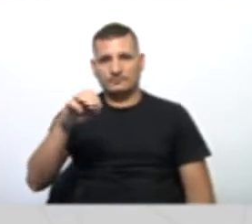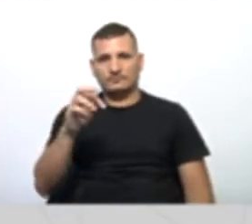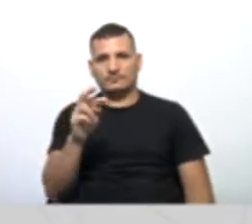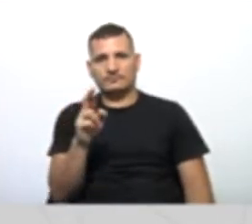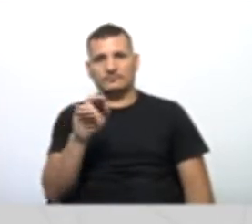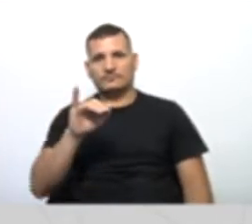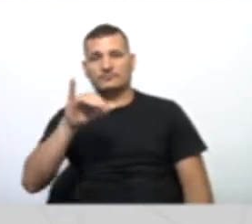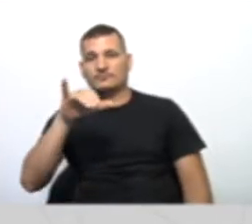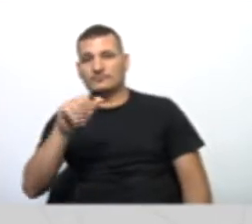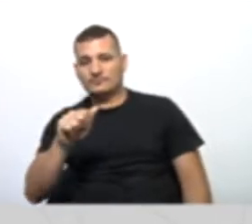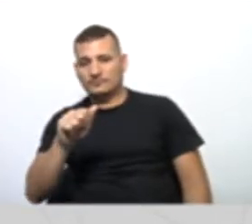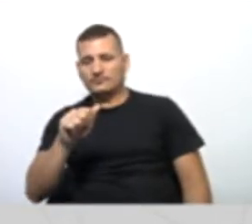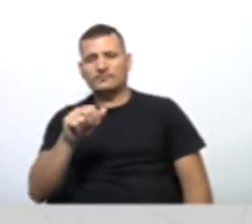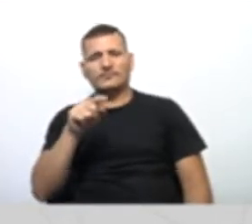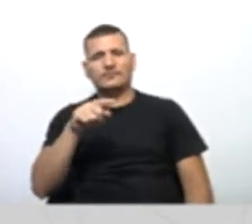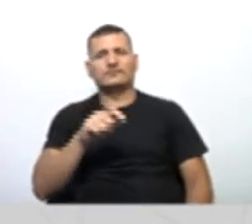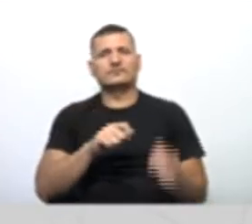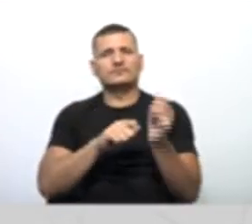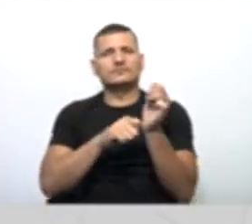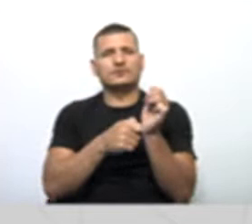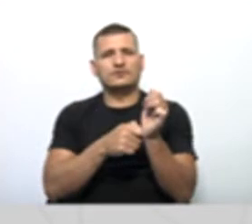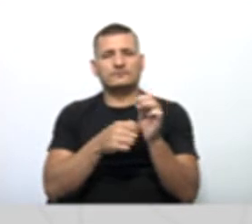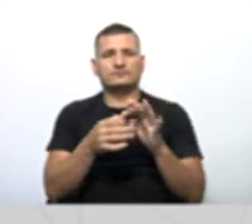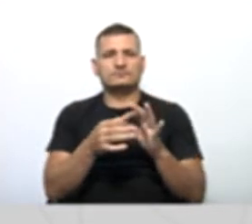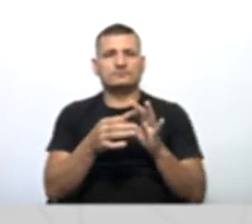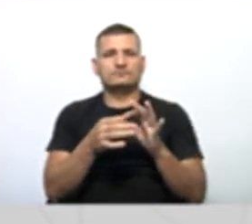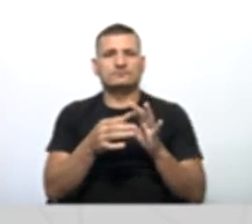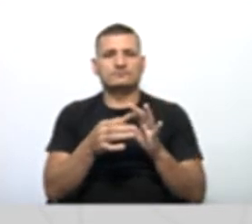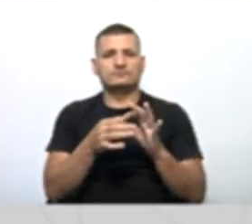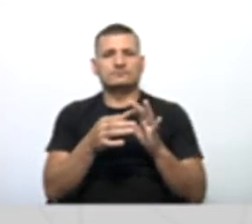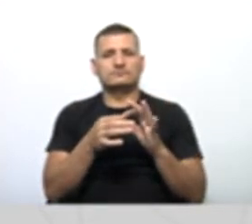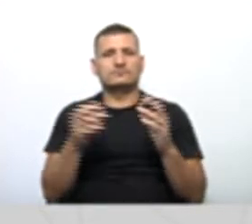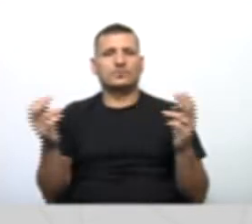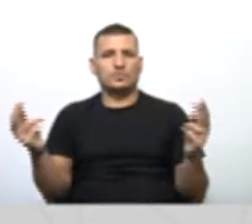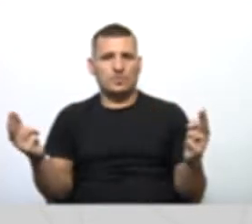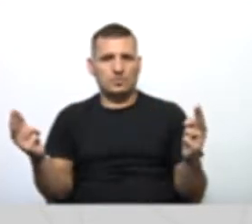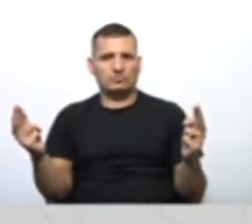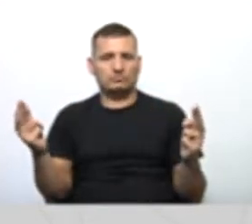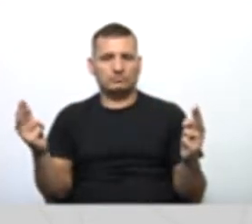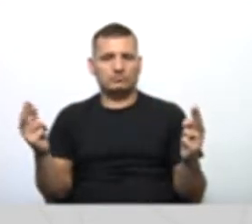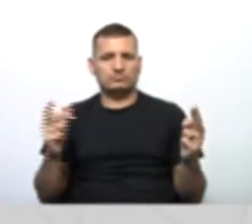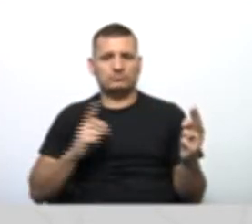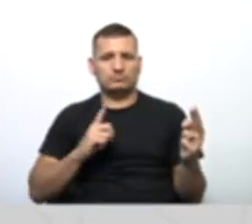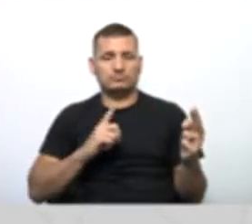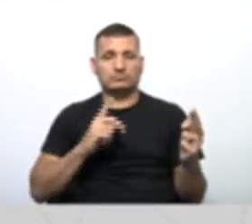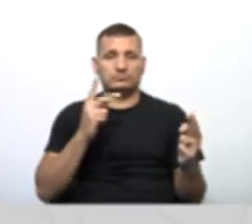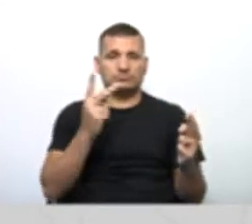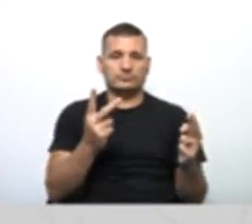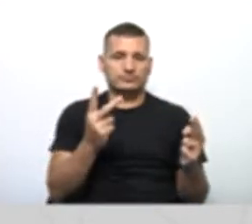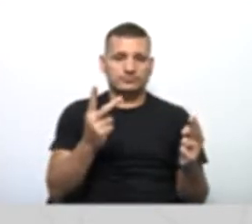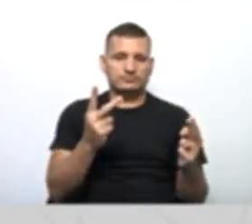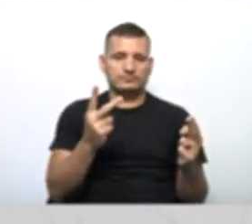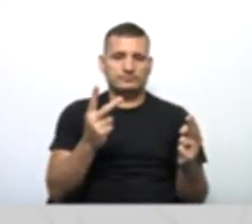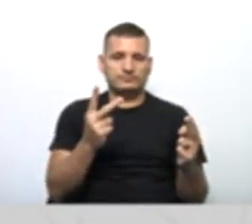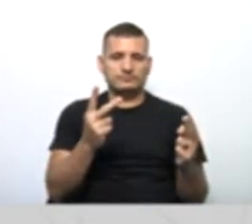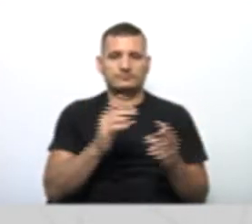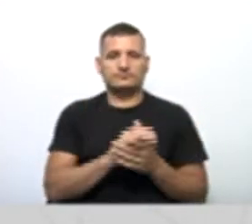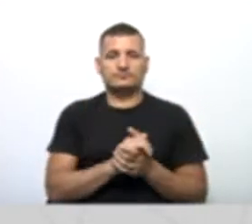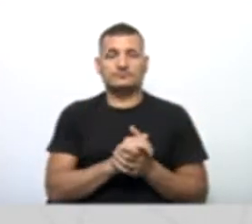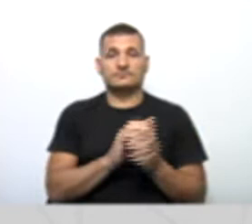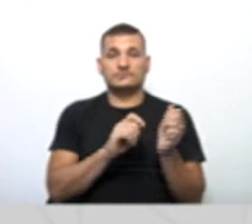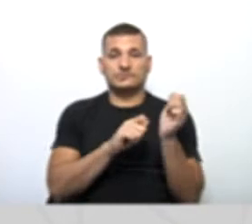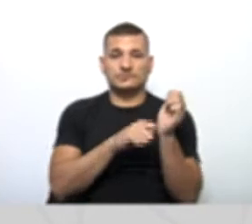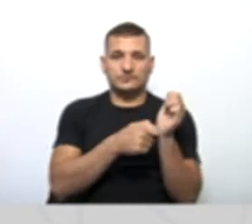de chave pública, né? Tem duas chaves, ok? A chave pública, que é utilizada para cifrar a mensagem,